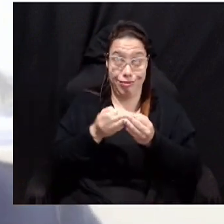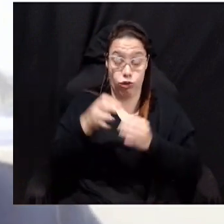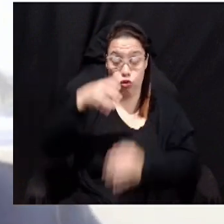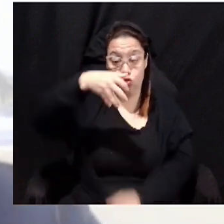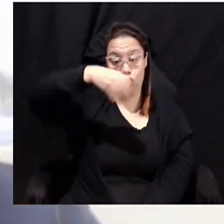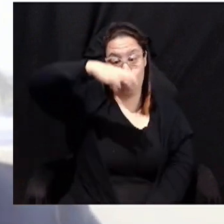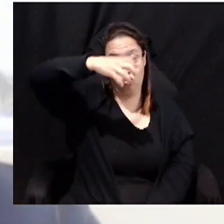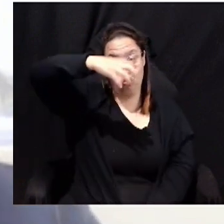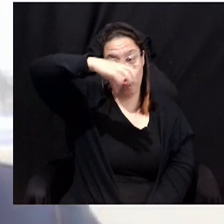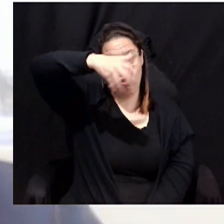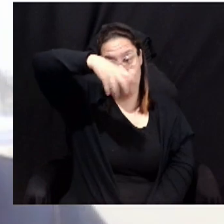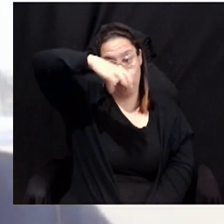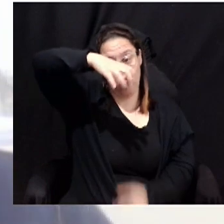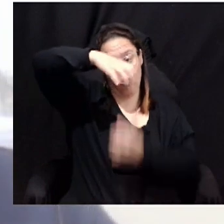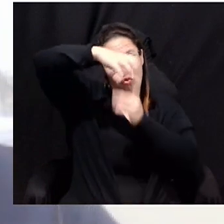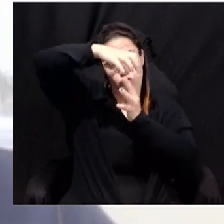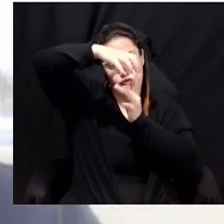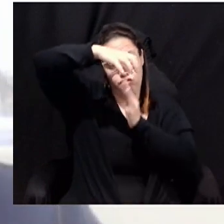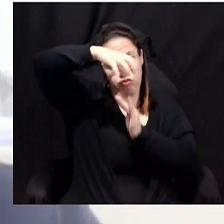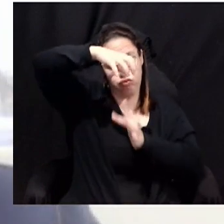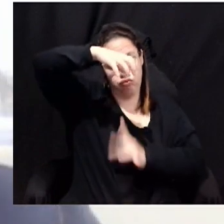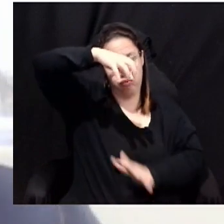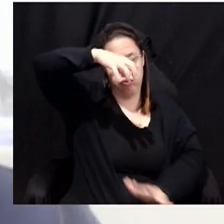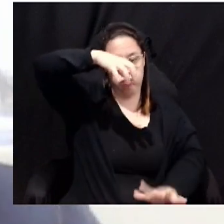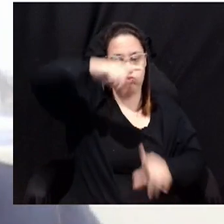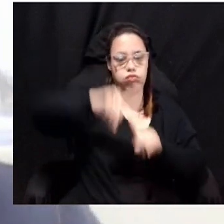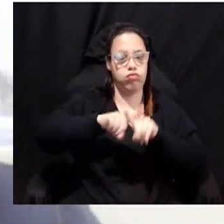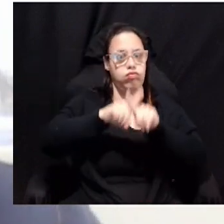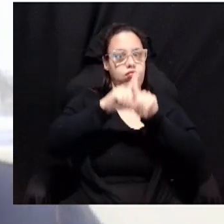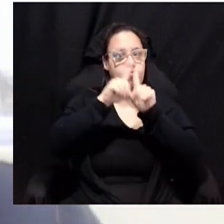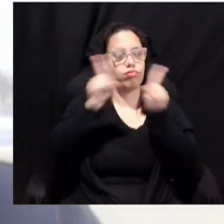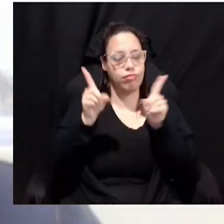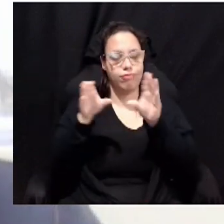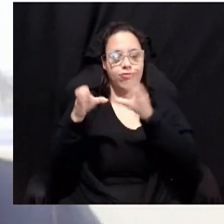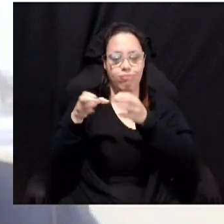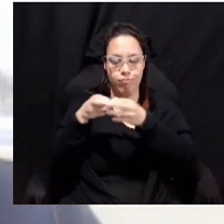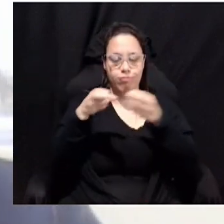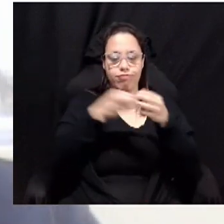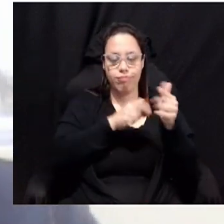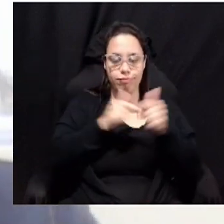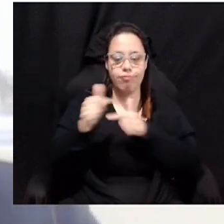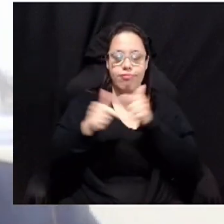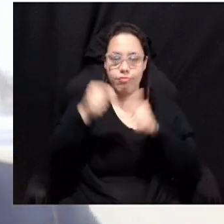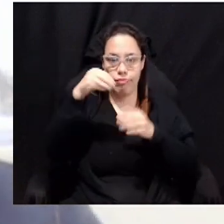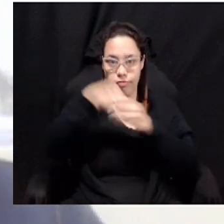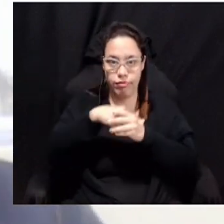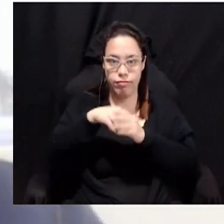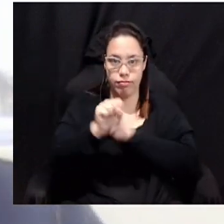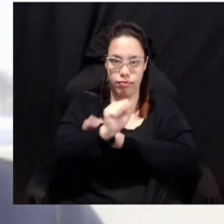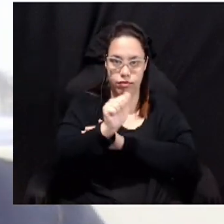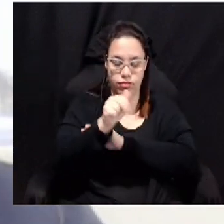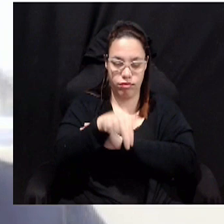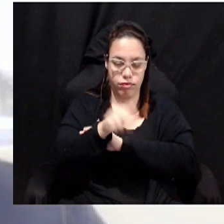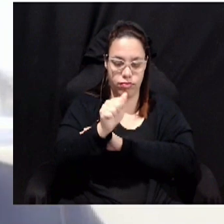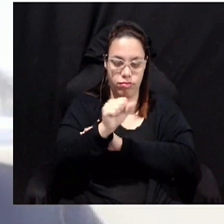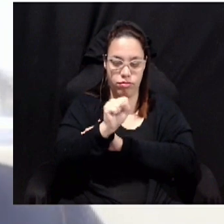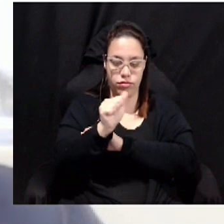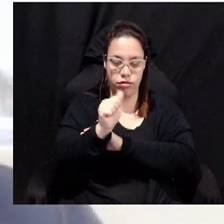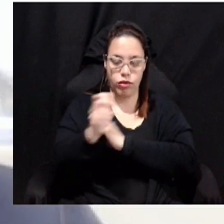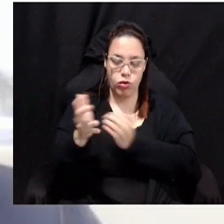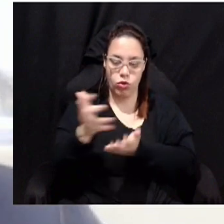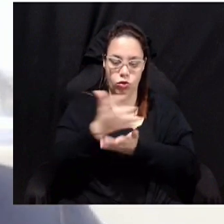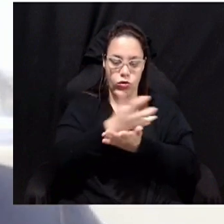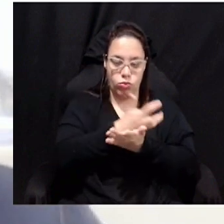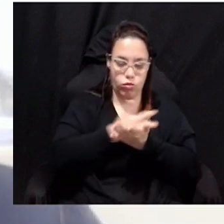água, mas tem uma equipe muito grande trabalhando aqui dentro da Sanasa, desde a captação do rio